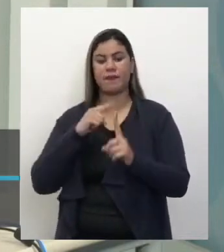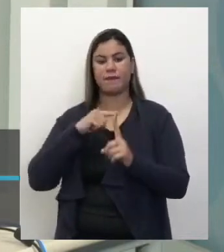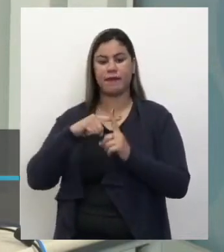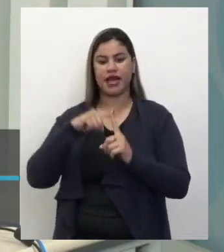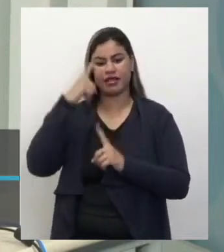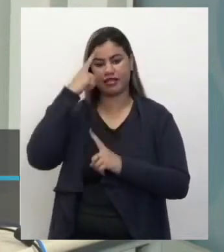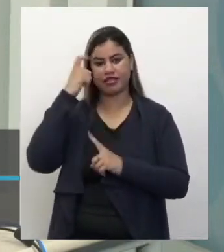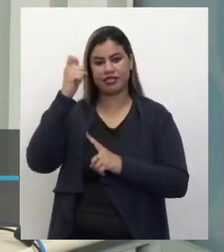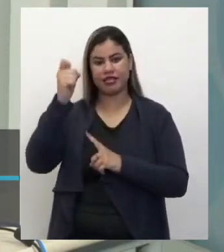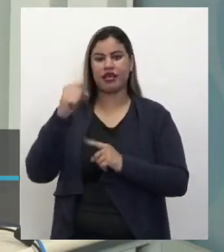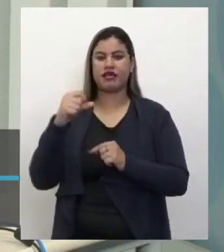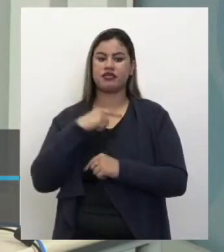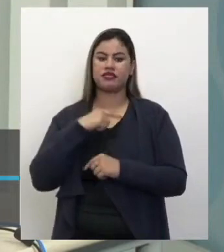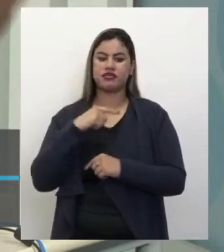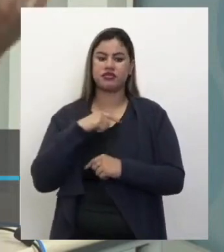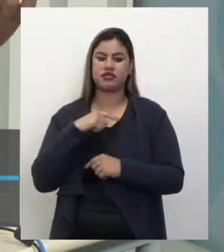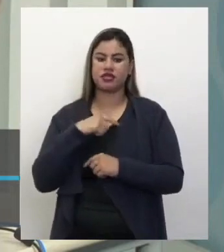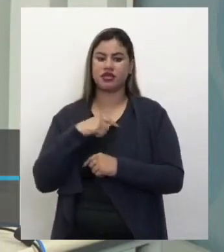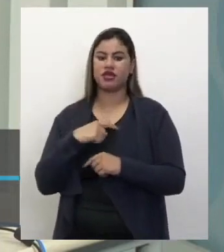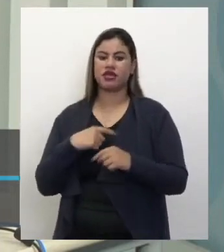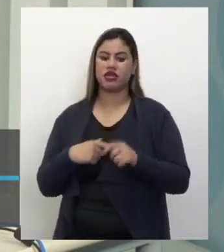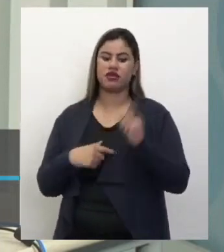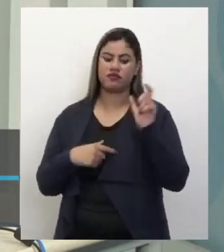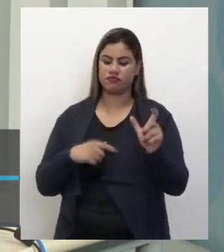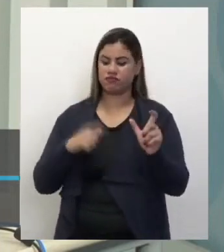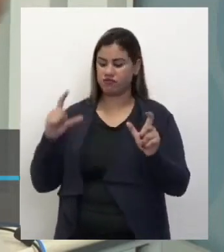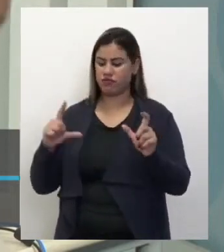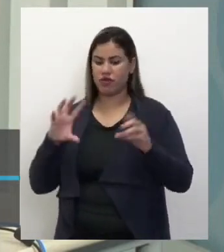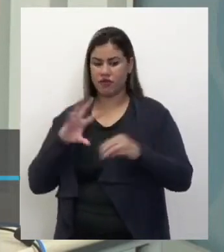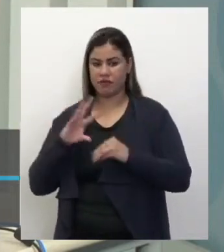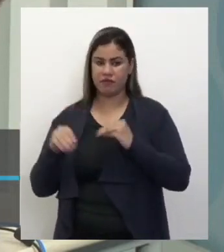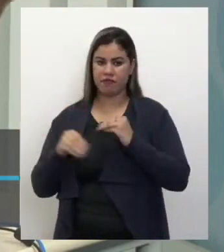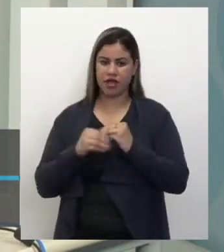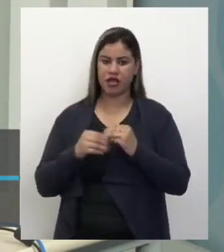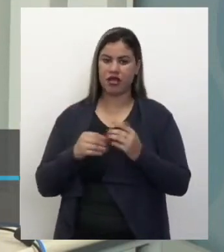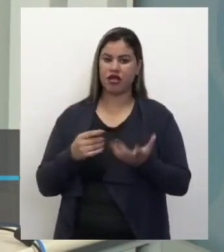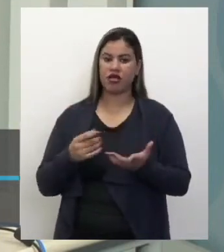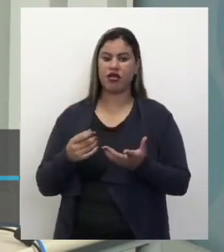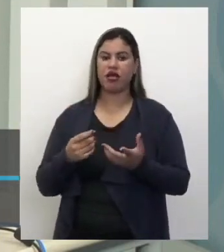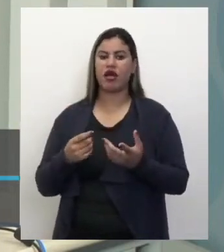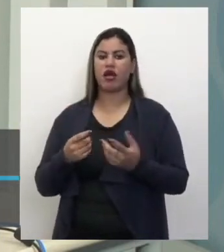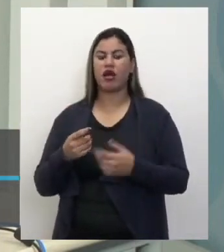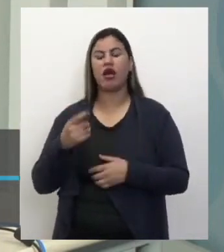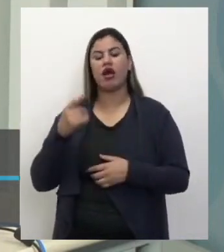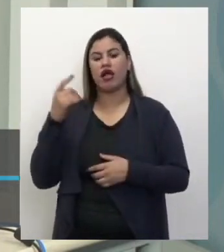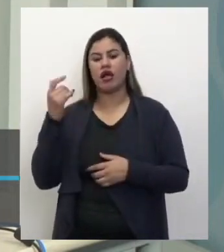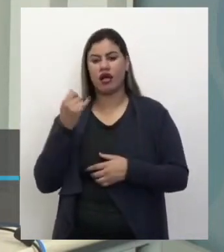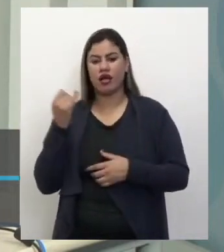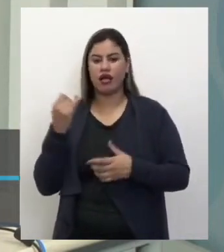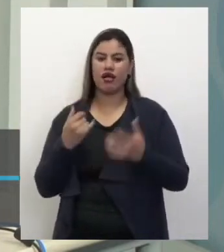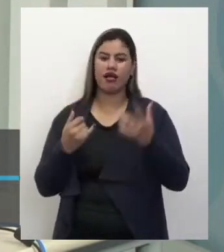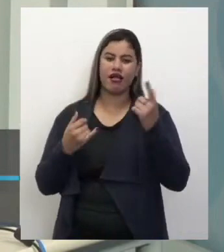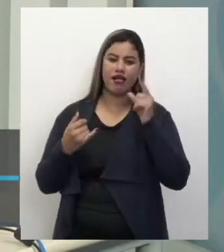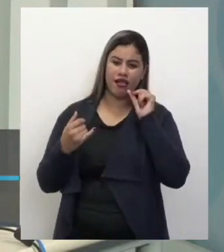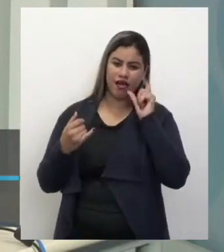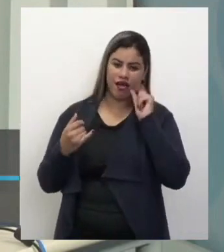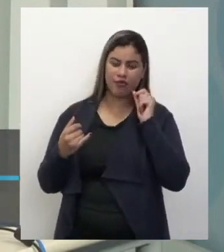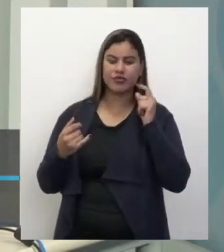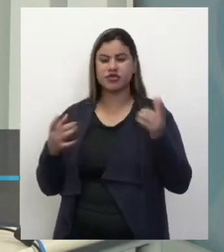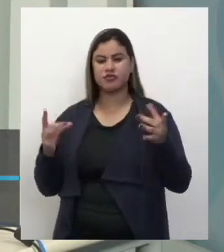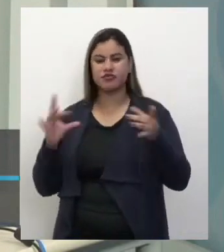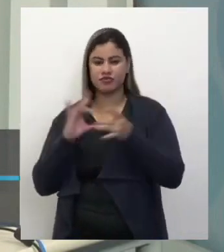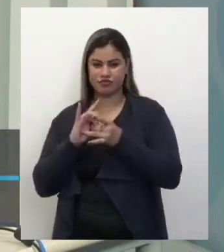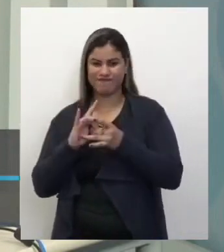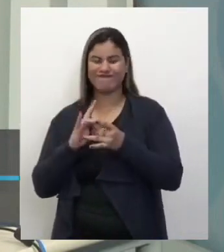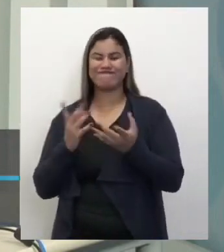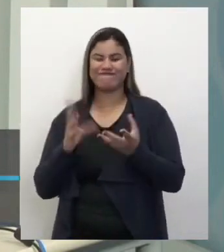você fala que você tem algo, mais isso. Então, você tem um lápis e uma caneta. Então, dá a ideia de adição, dessa coisa, do contexto de soma,